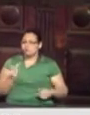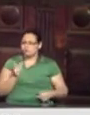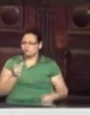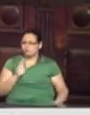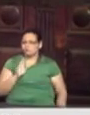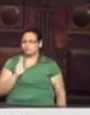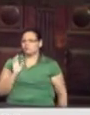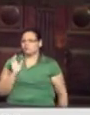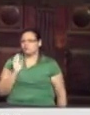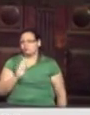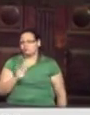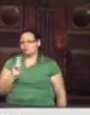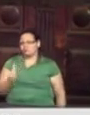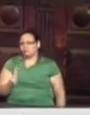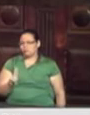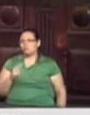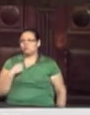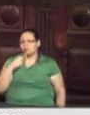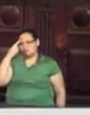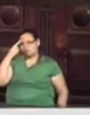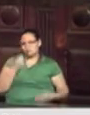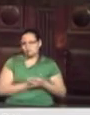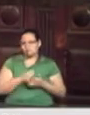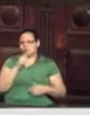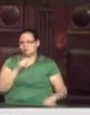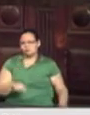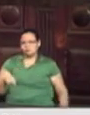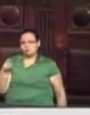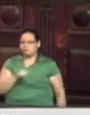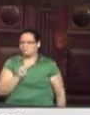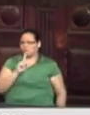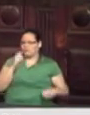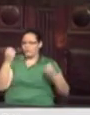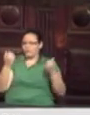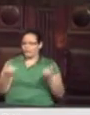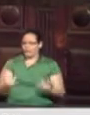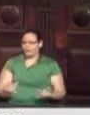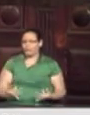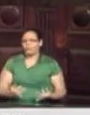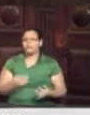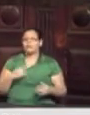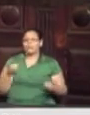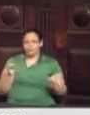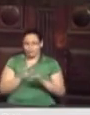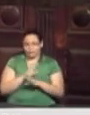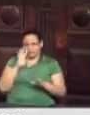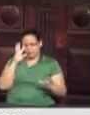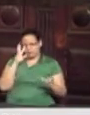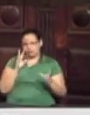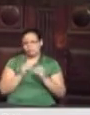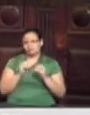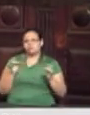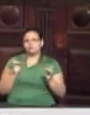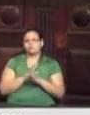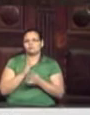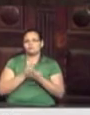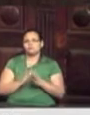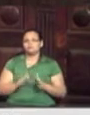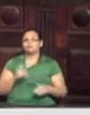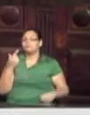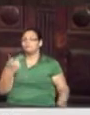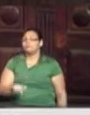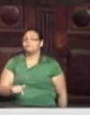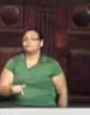É uma decisão de veto que não se explica. E, para concluir, senhor presidente, ainda